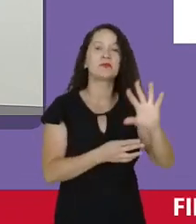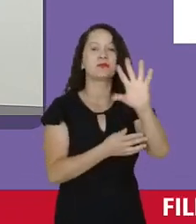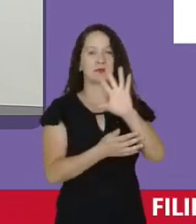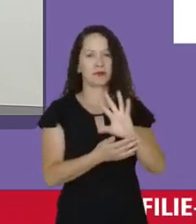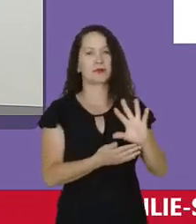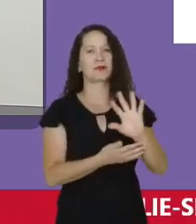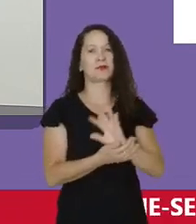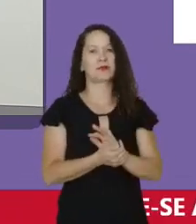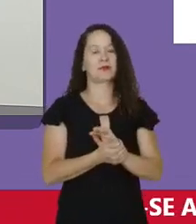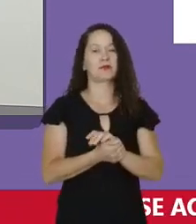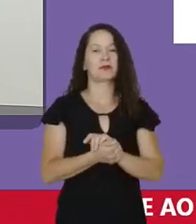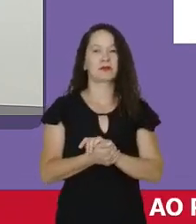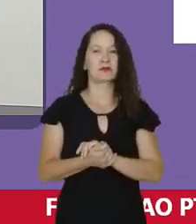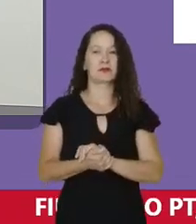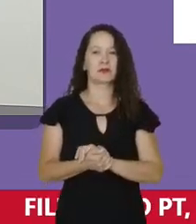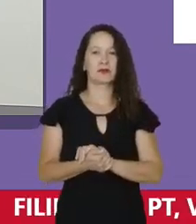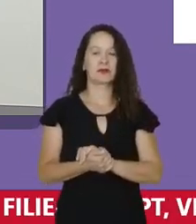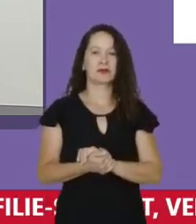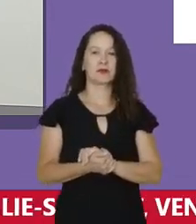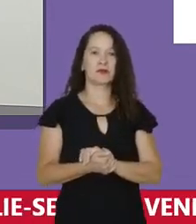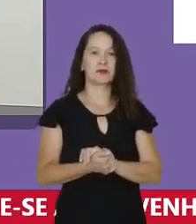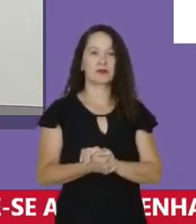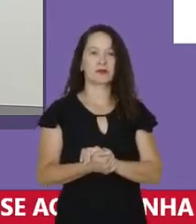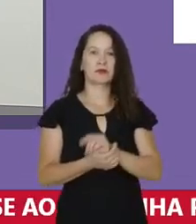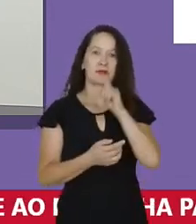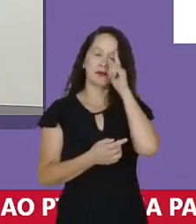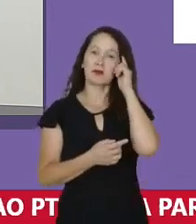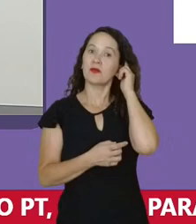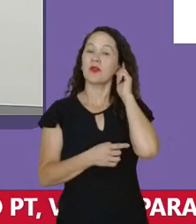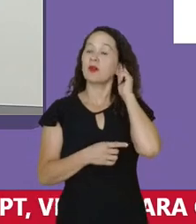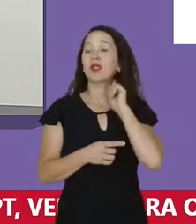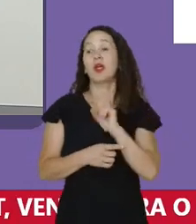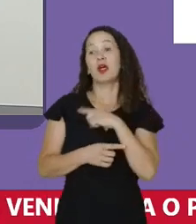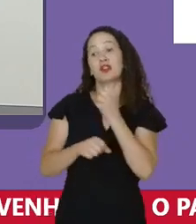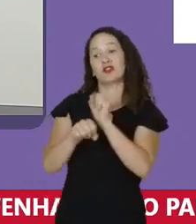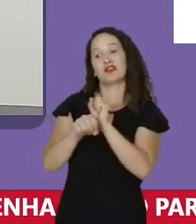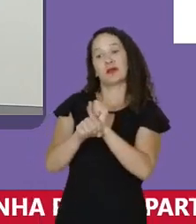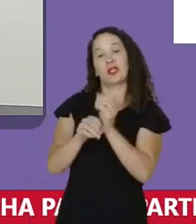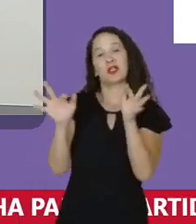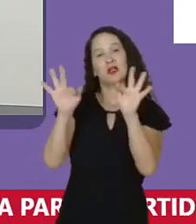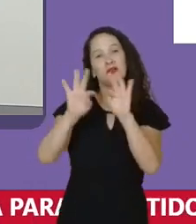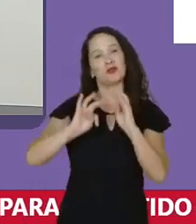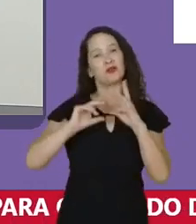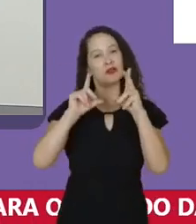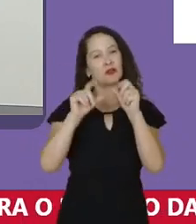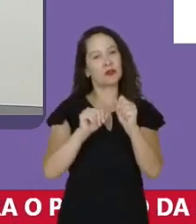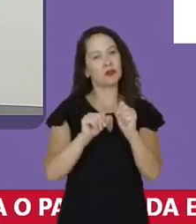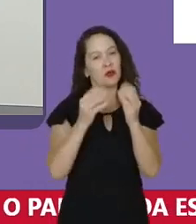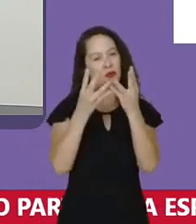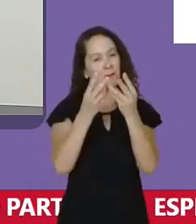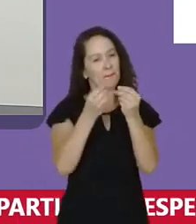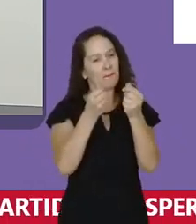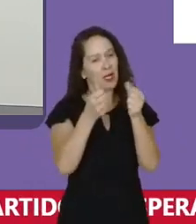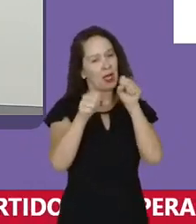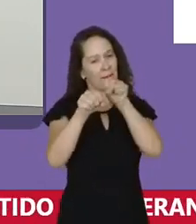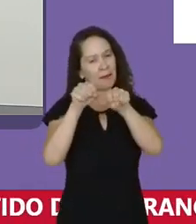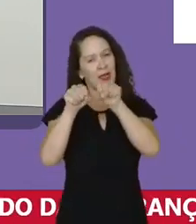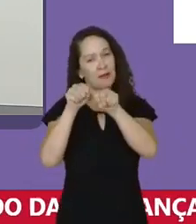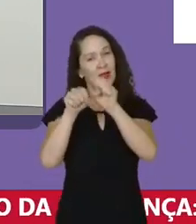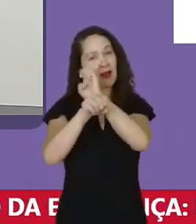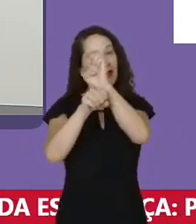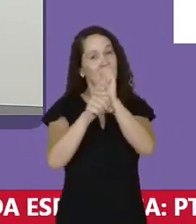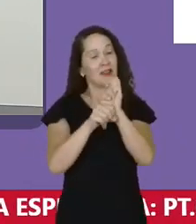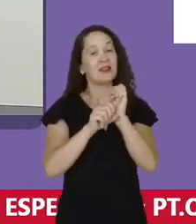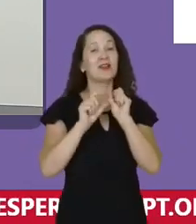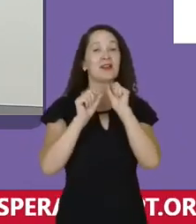geral. E o mínimo que se esperava ao final de todo esse desgaste, de toda essa, é uma